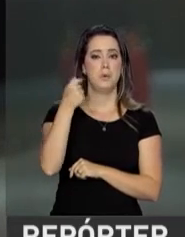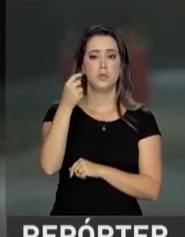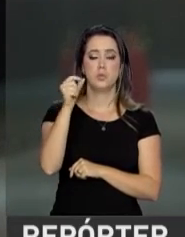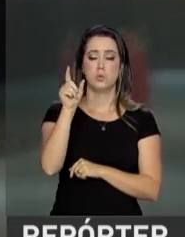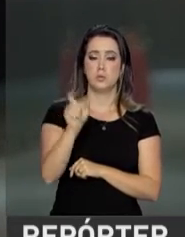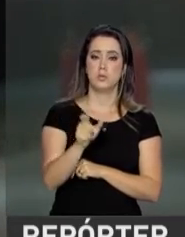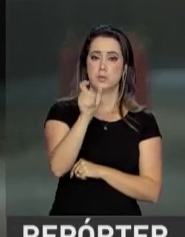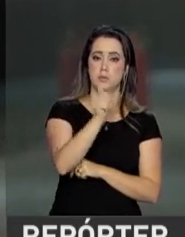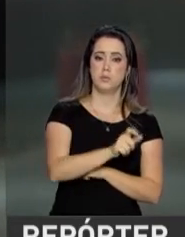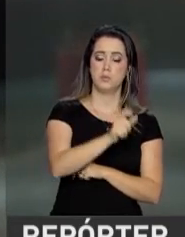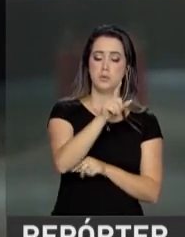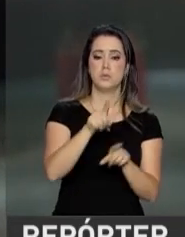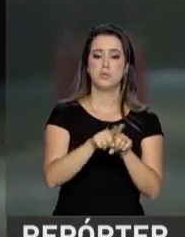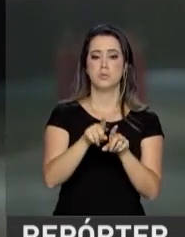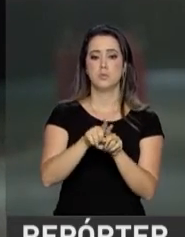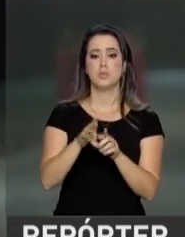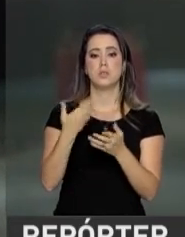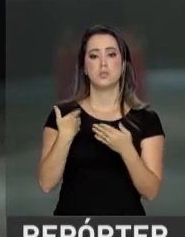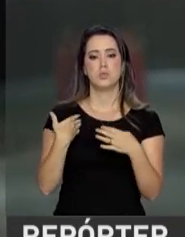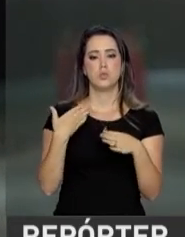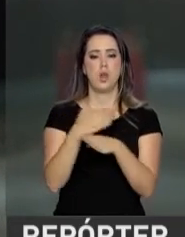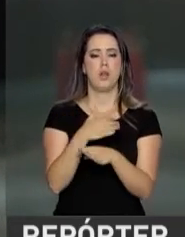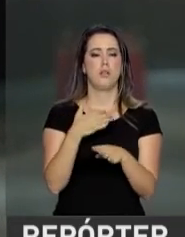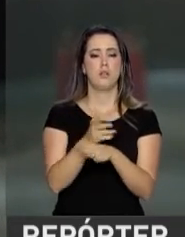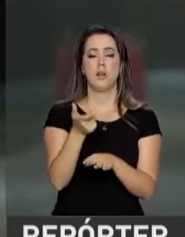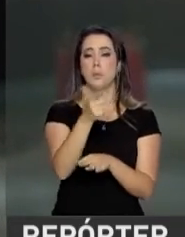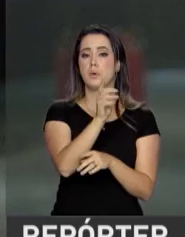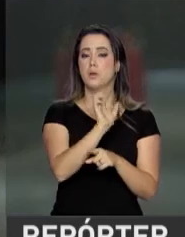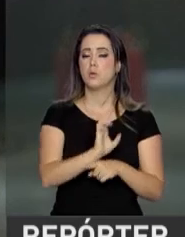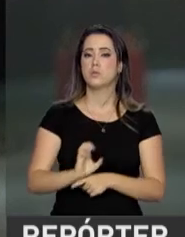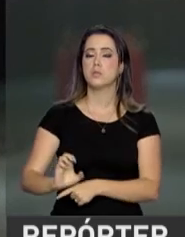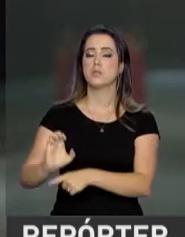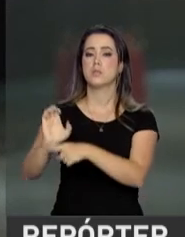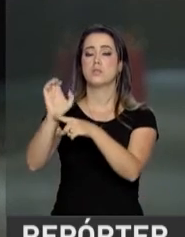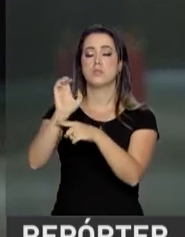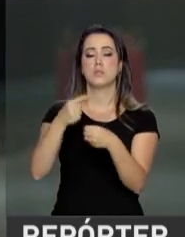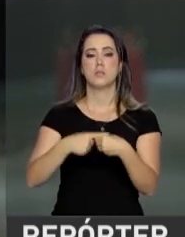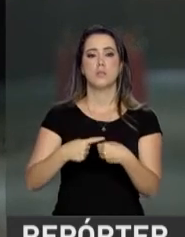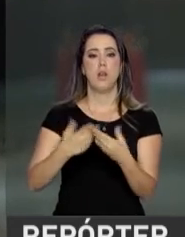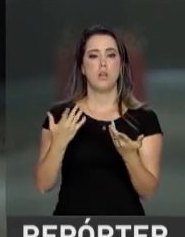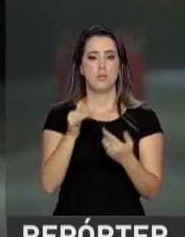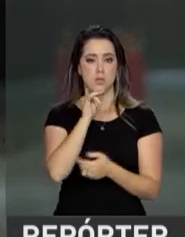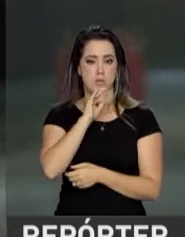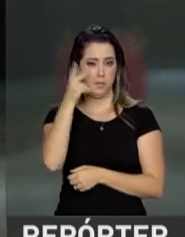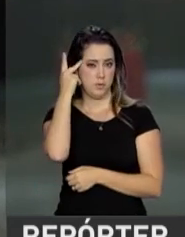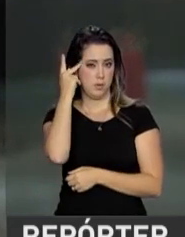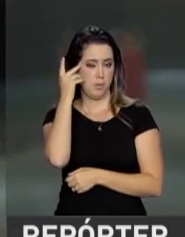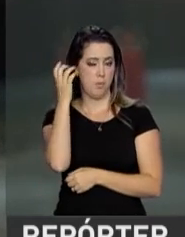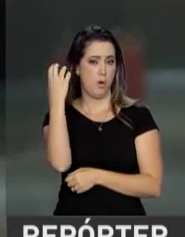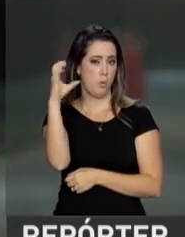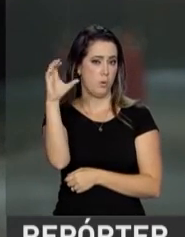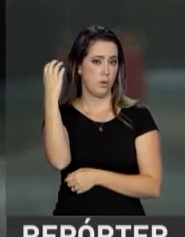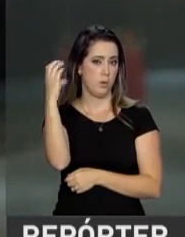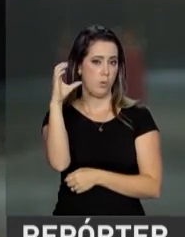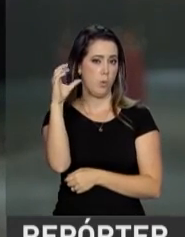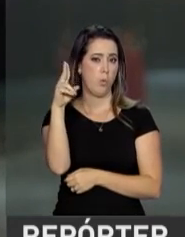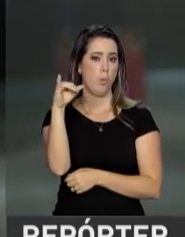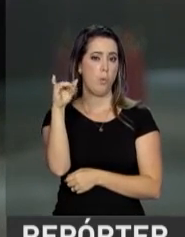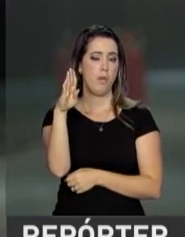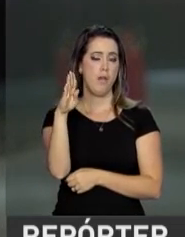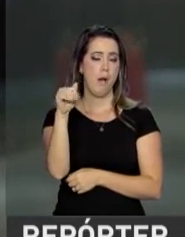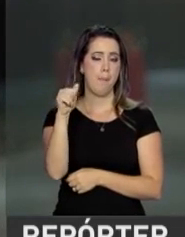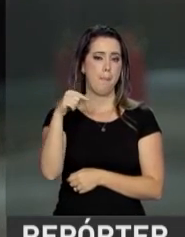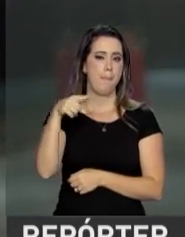dezoito anos também é já foram interiorizadas ou sejam encaminhados para outras cidades como são paulo e cuiabá onde recebem